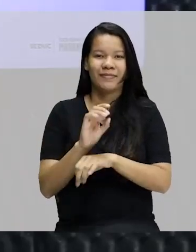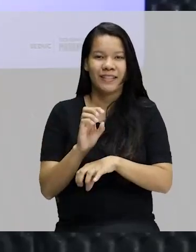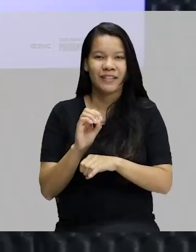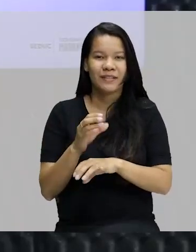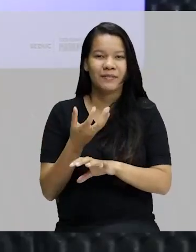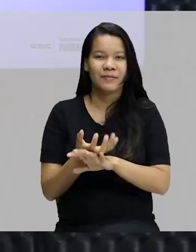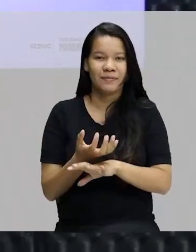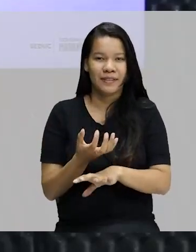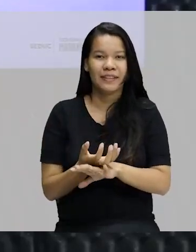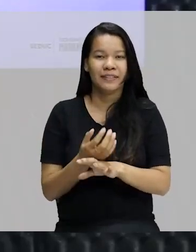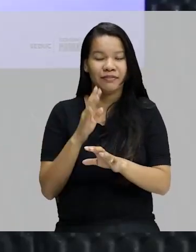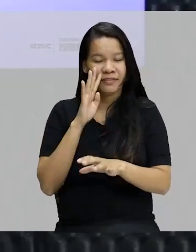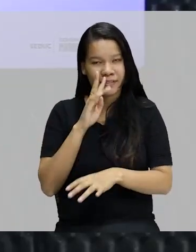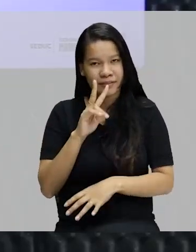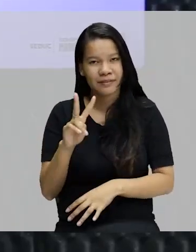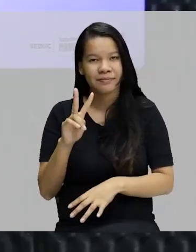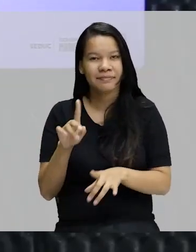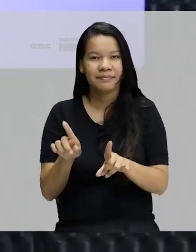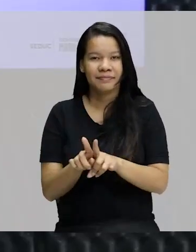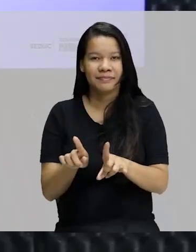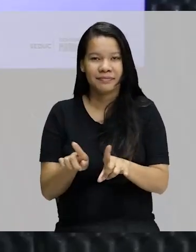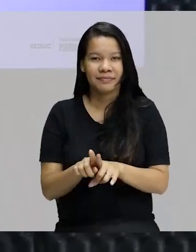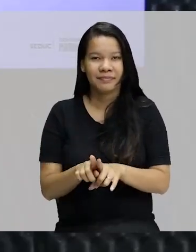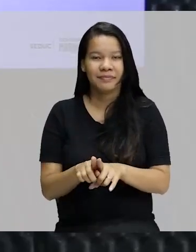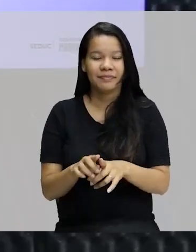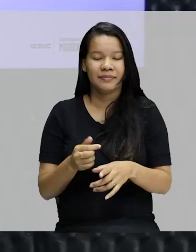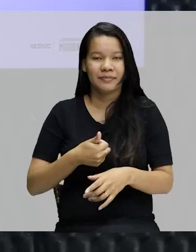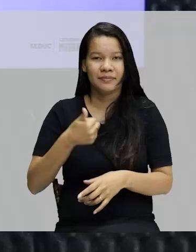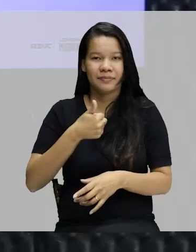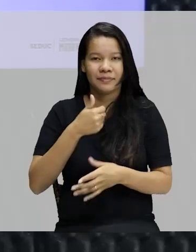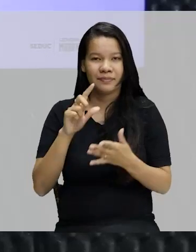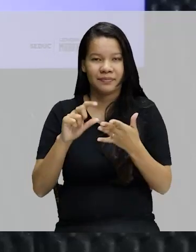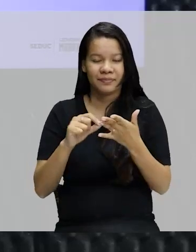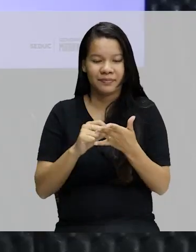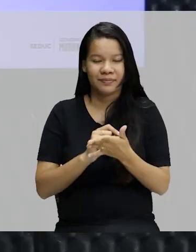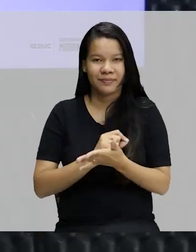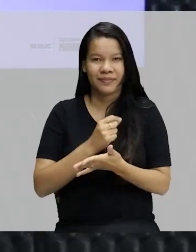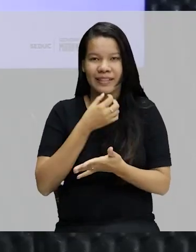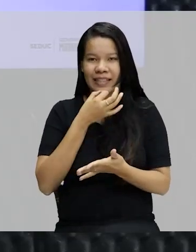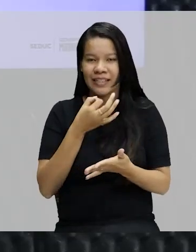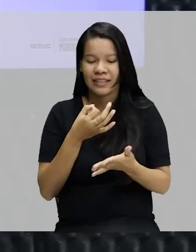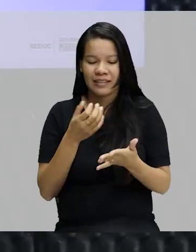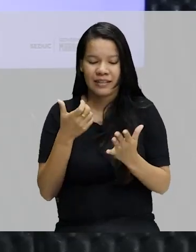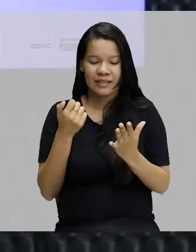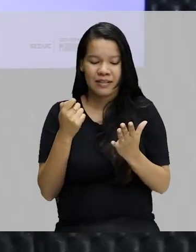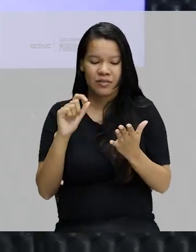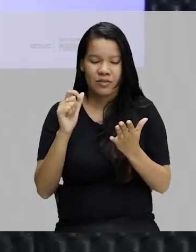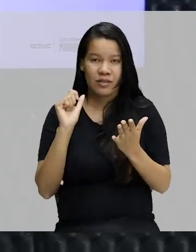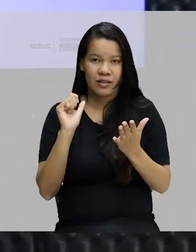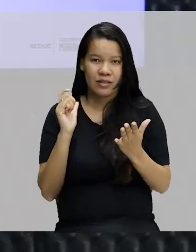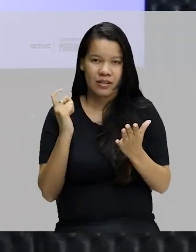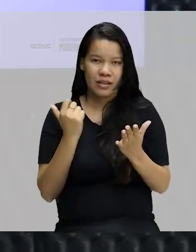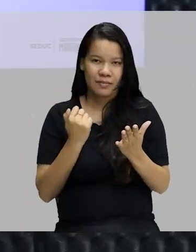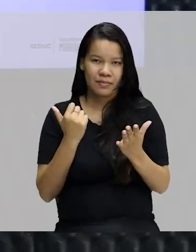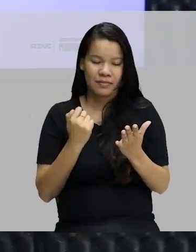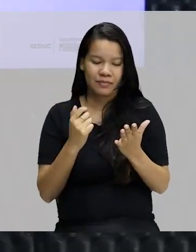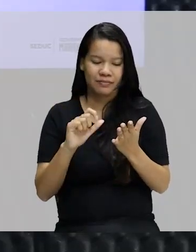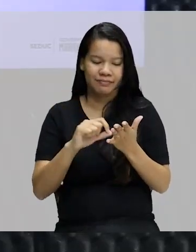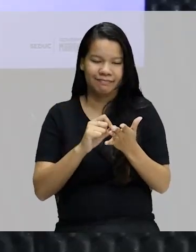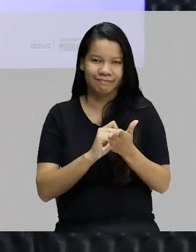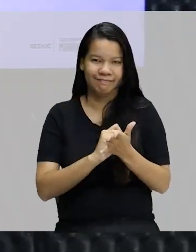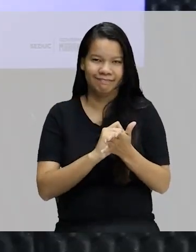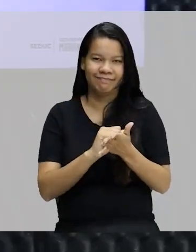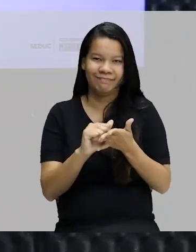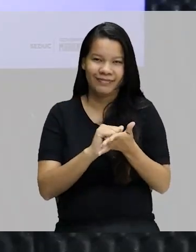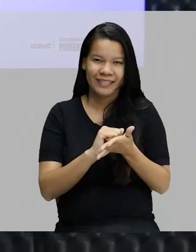aos estudos. Como primeira dica, caderno, lápis, caneta, borracha para você fazer suas devidas anotações. E